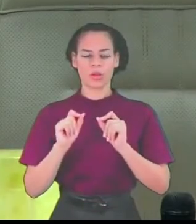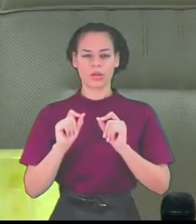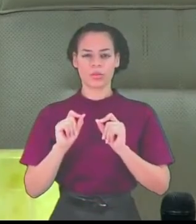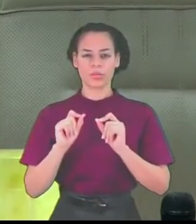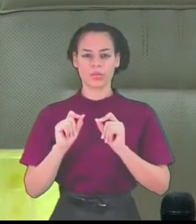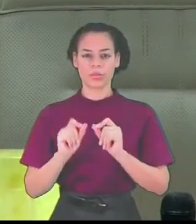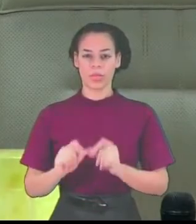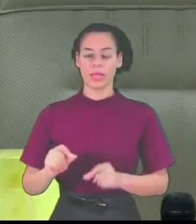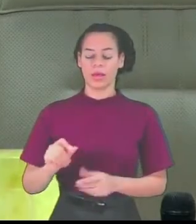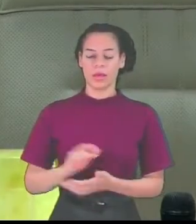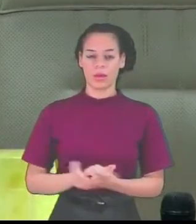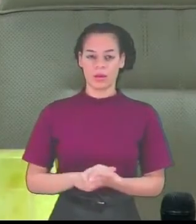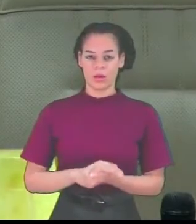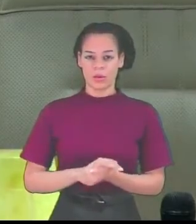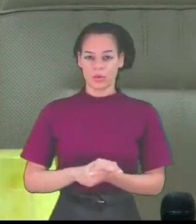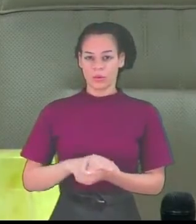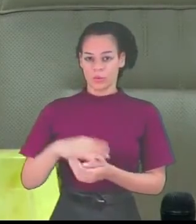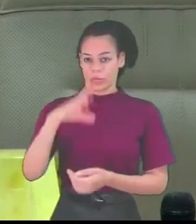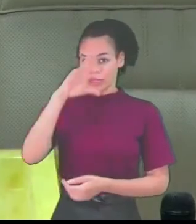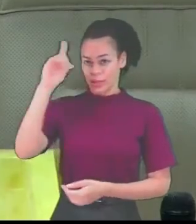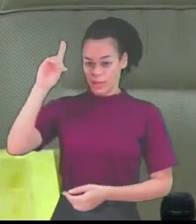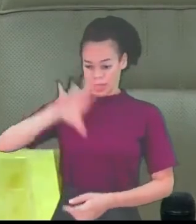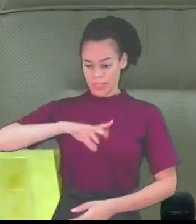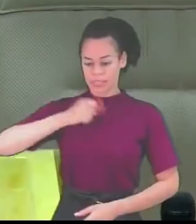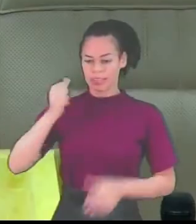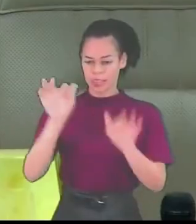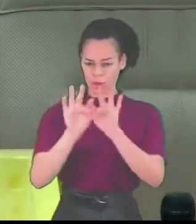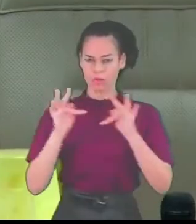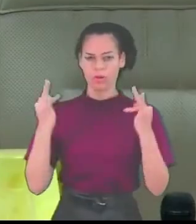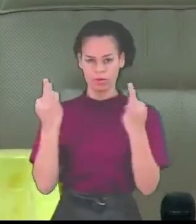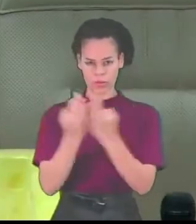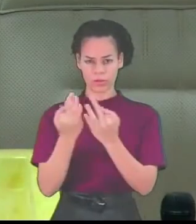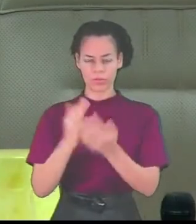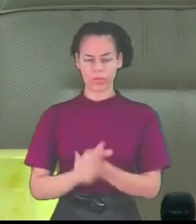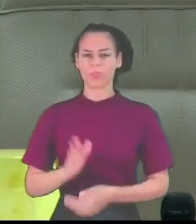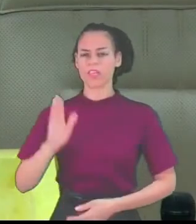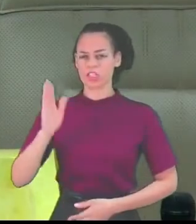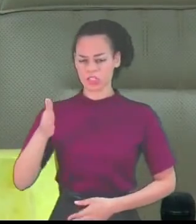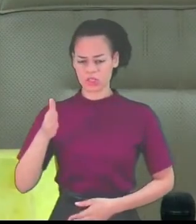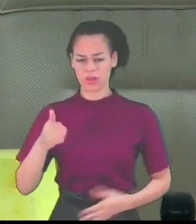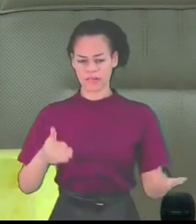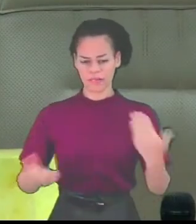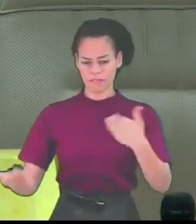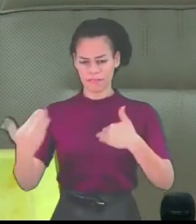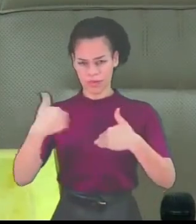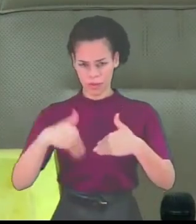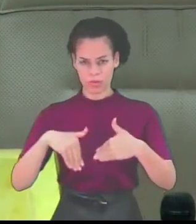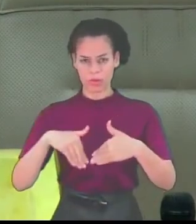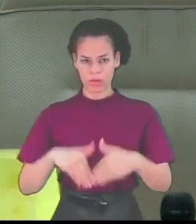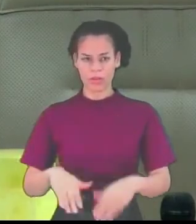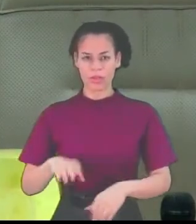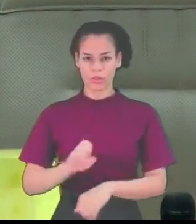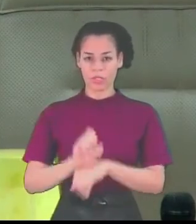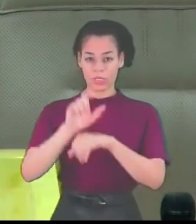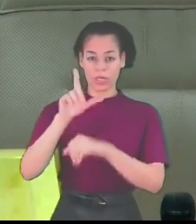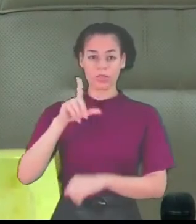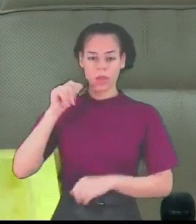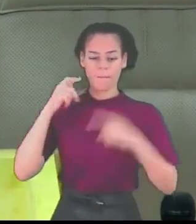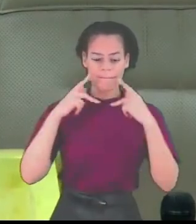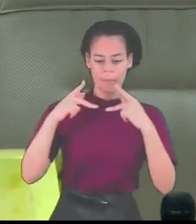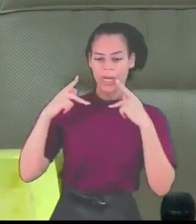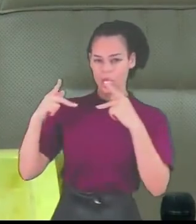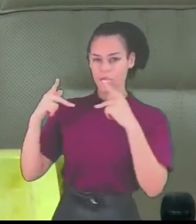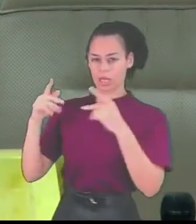família e ele veio muitas vezes para Maceió pregar no clube Fênix e eu tive o privilégio